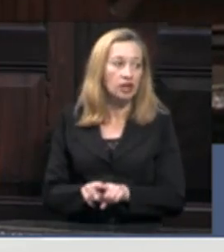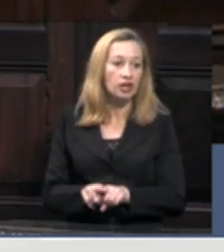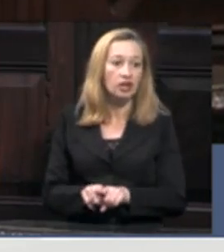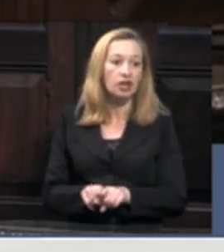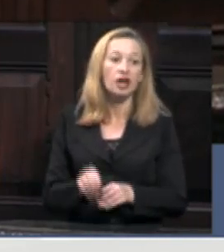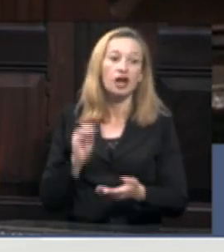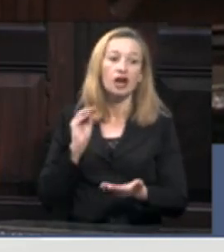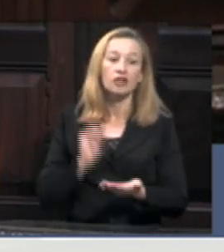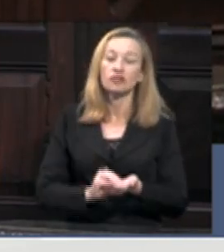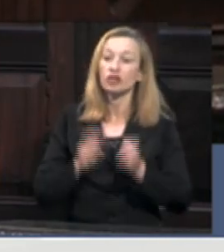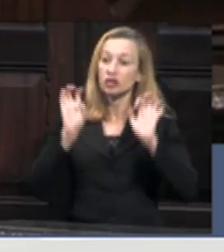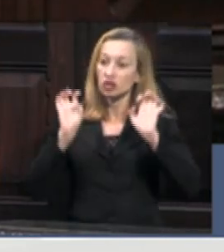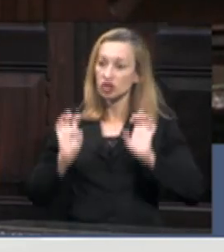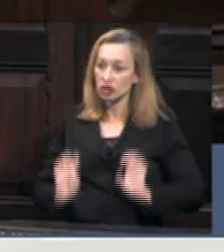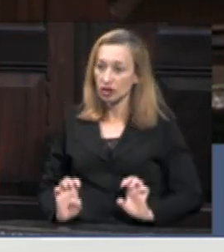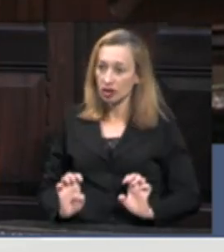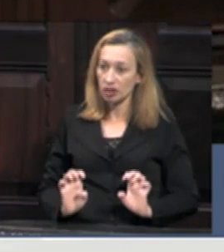moral,